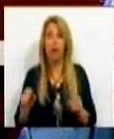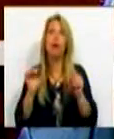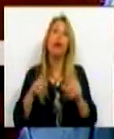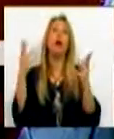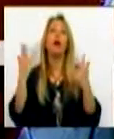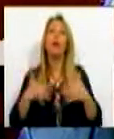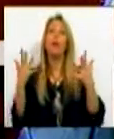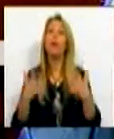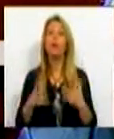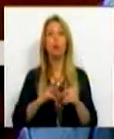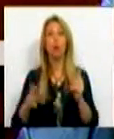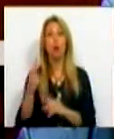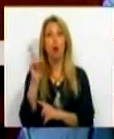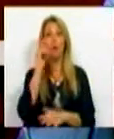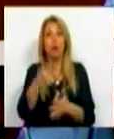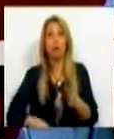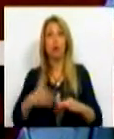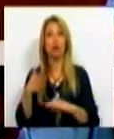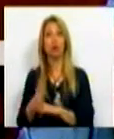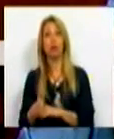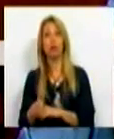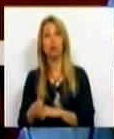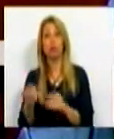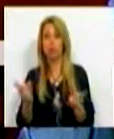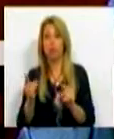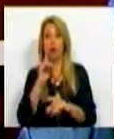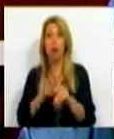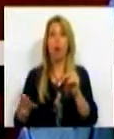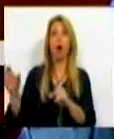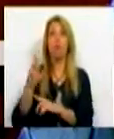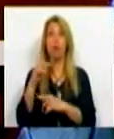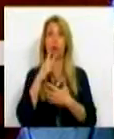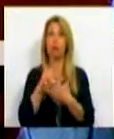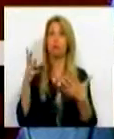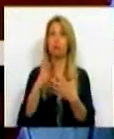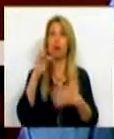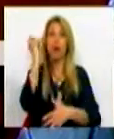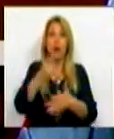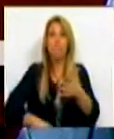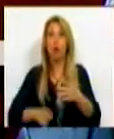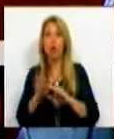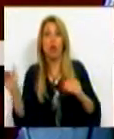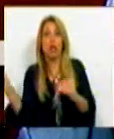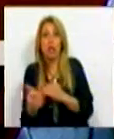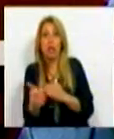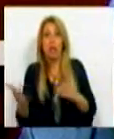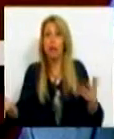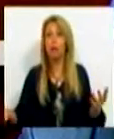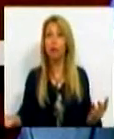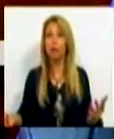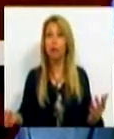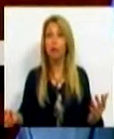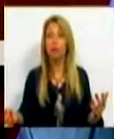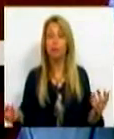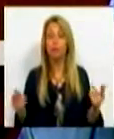não aumenta os impostos diretos, não aumenta a maior parte dos impostos indiretos, da receita de impostos